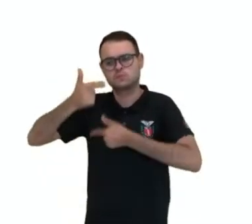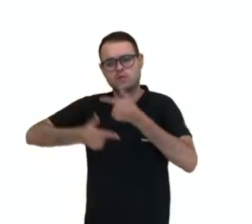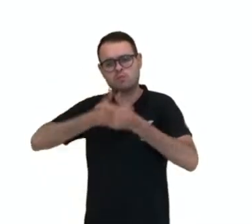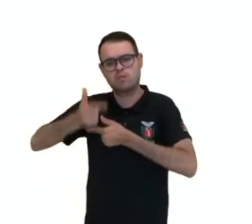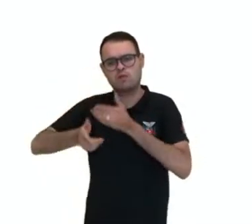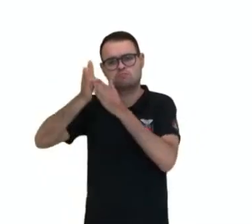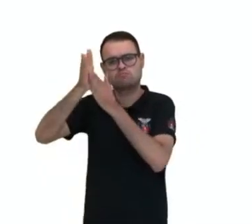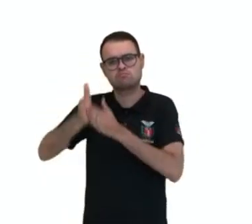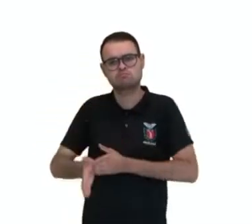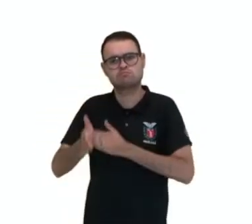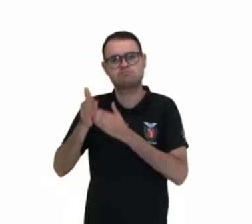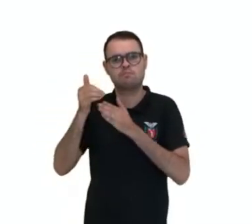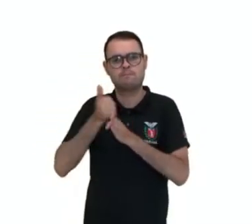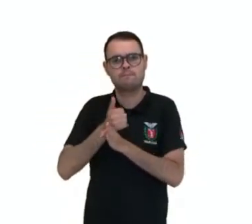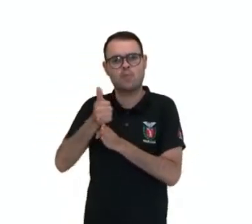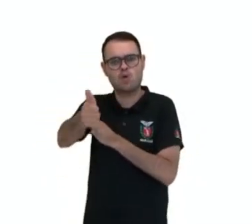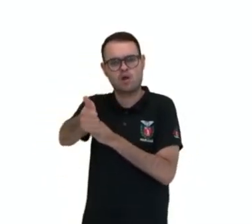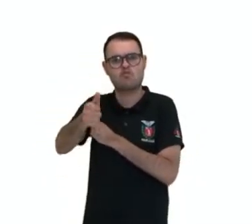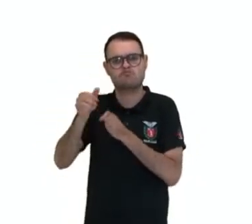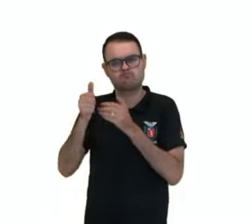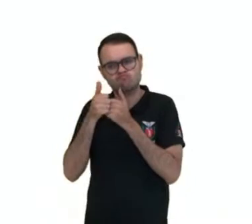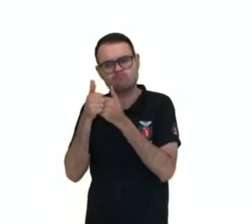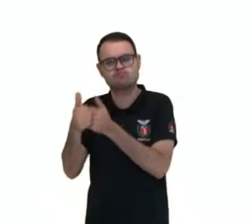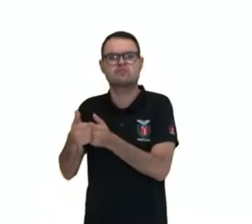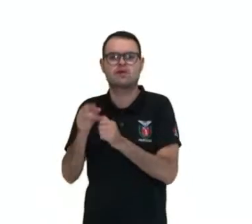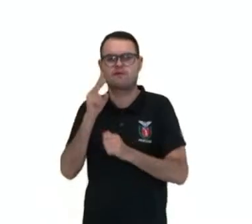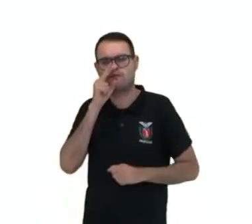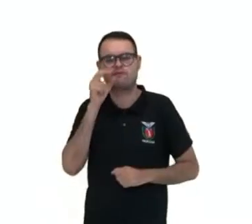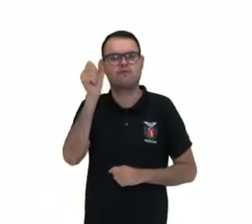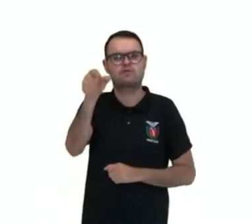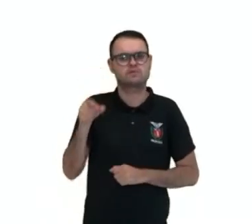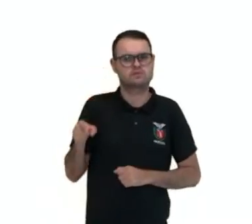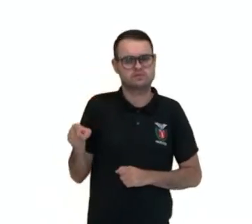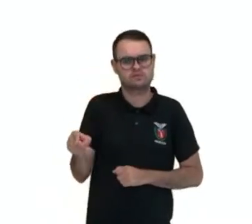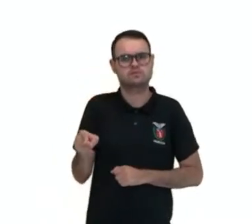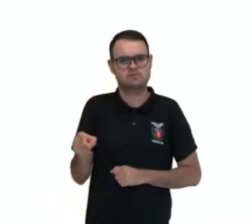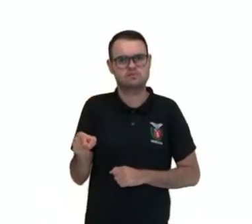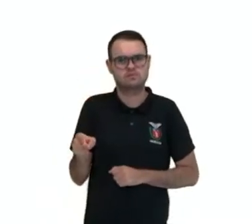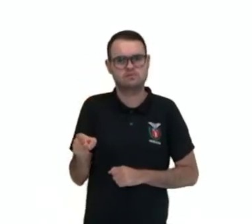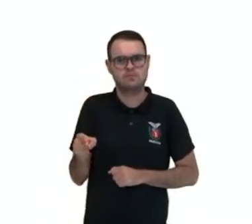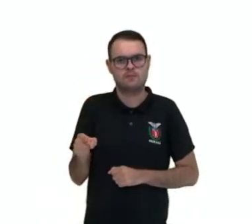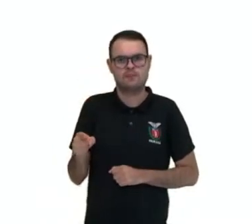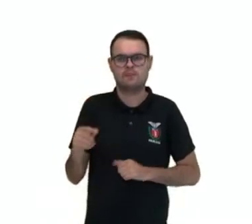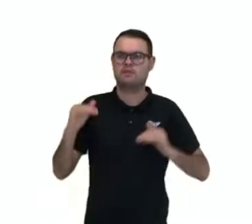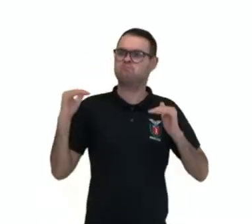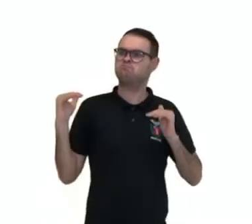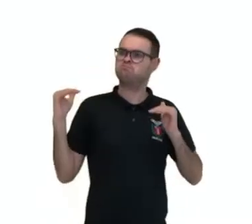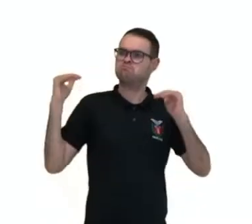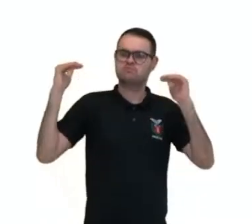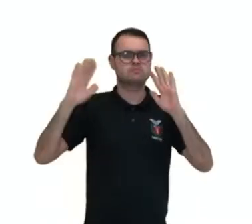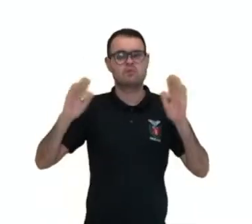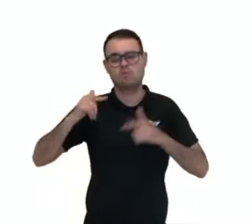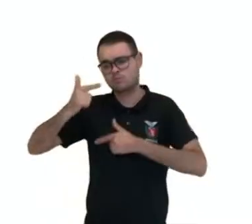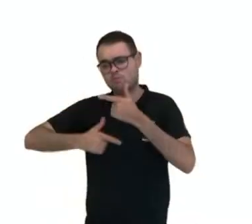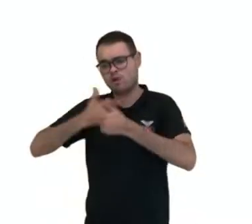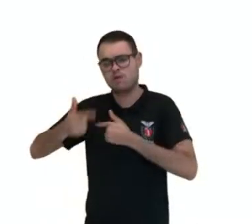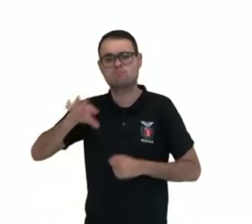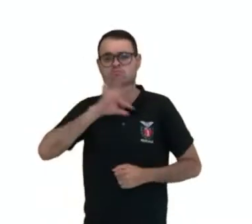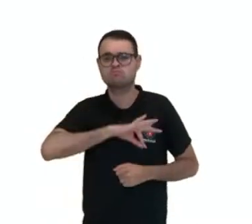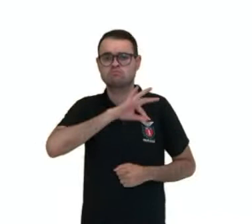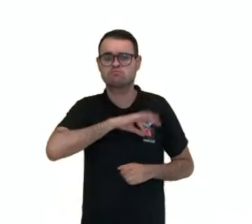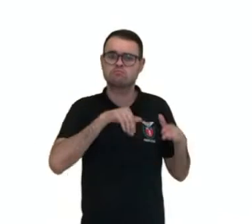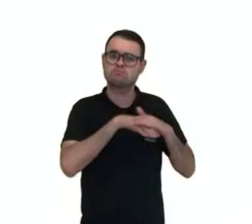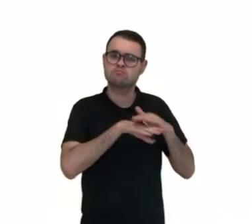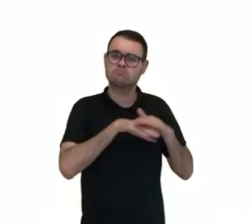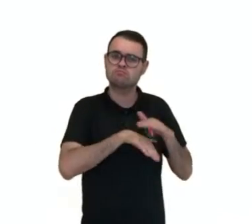uma grande conduta moral aí muito sem ostentação. Você tinha que trabalhar para guardar o